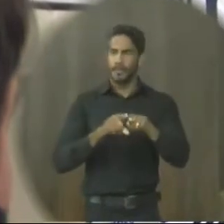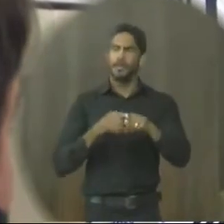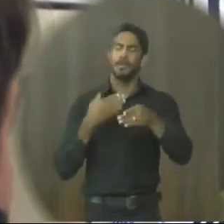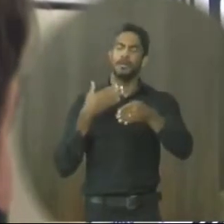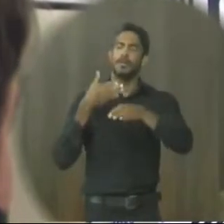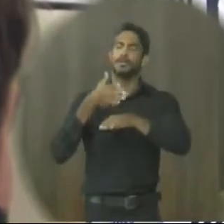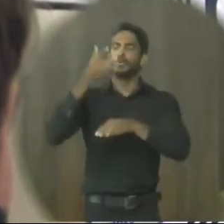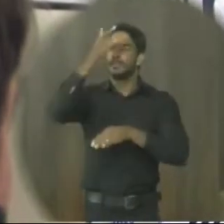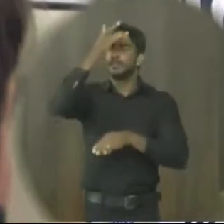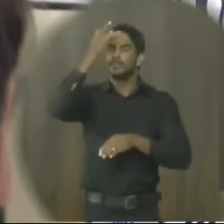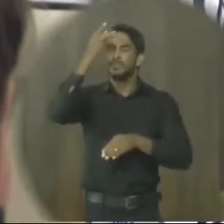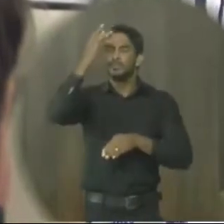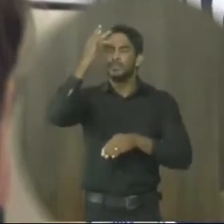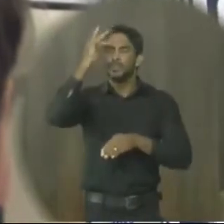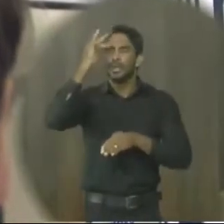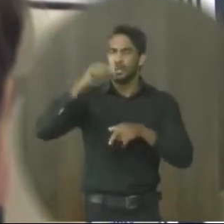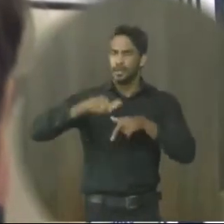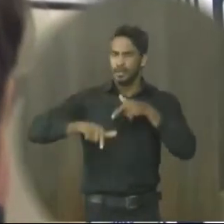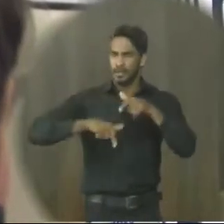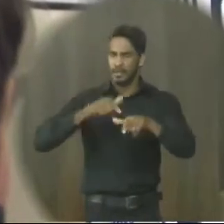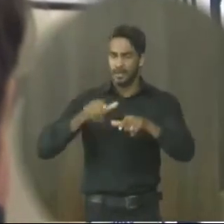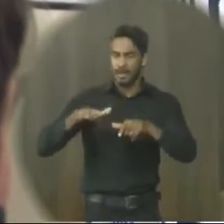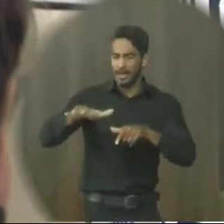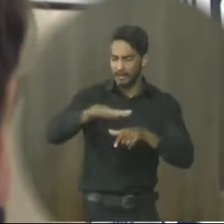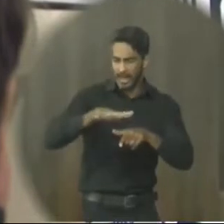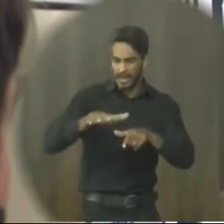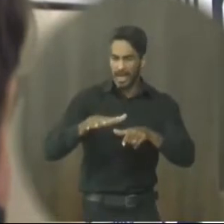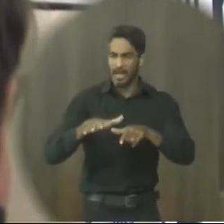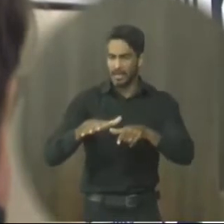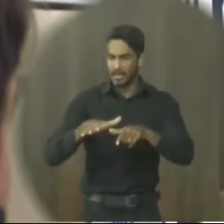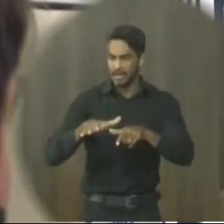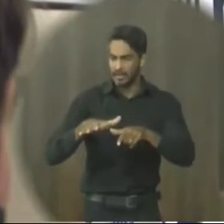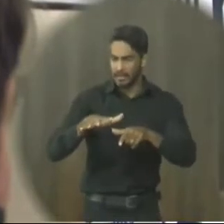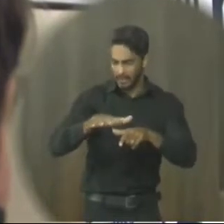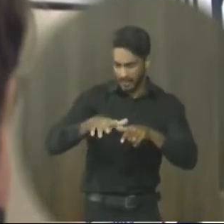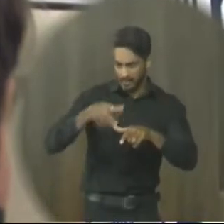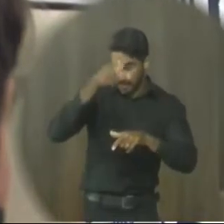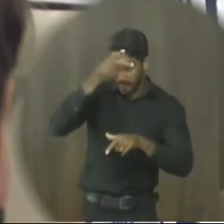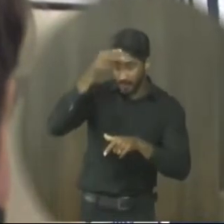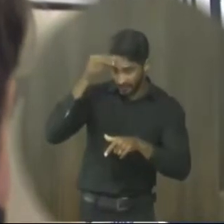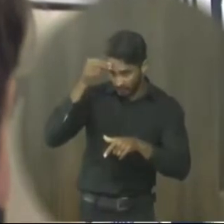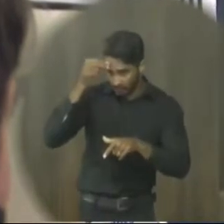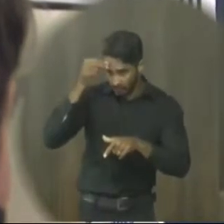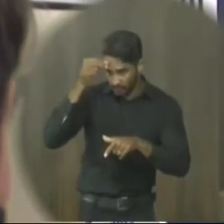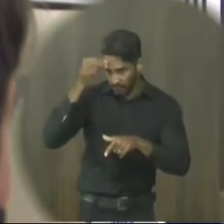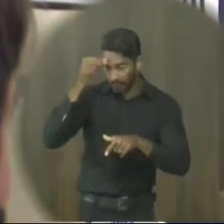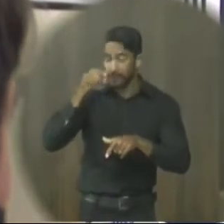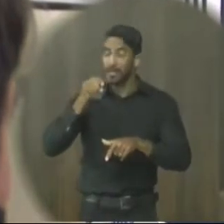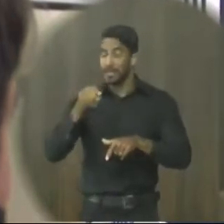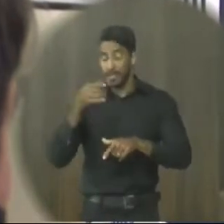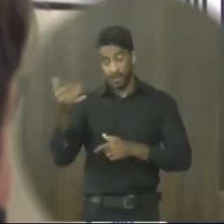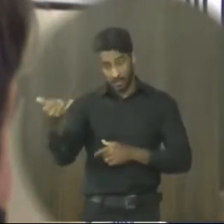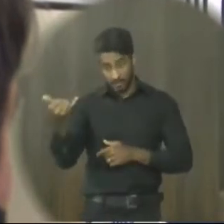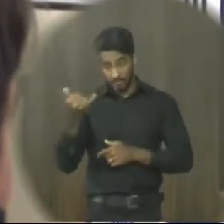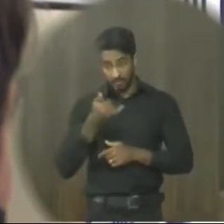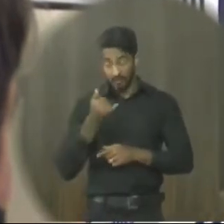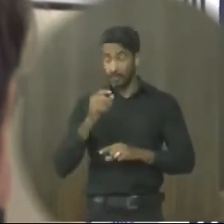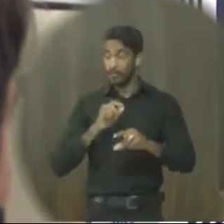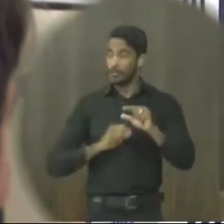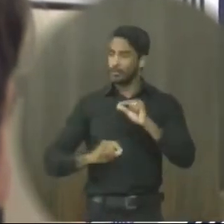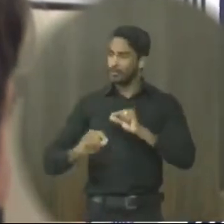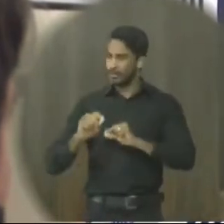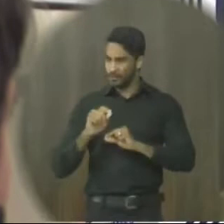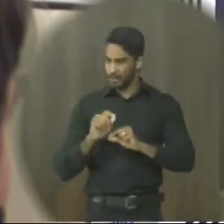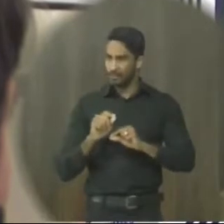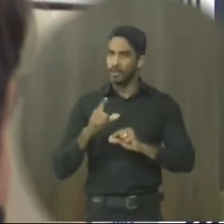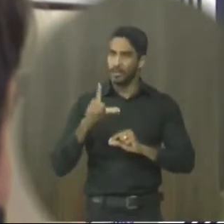lá no setor de patrimônio lá da prefeitura e o mesmo me informou que